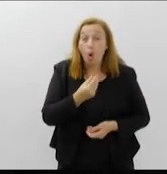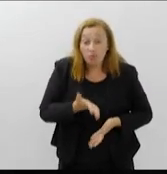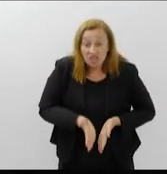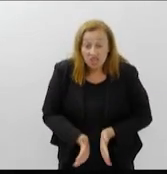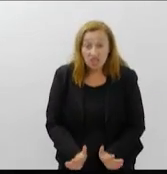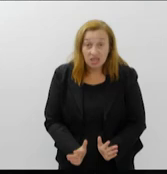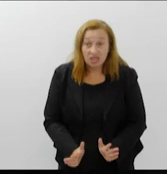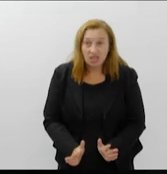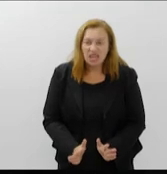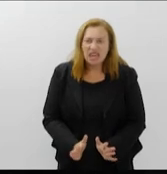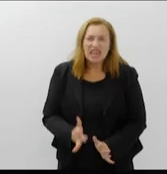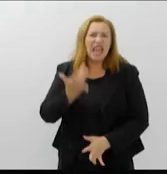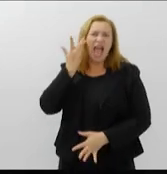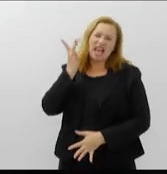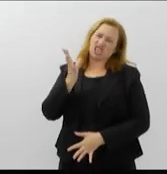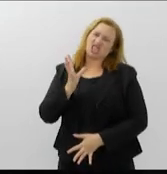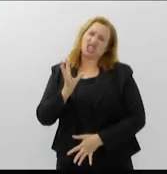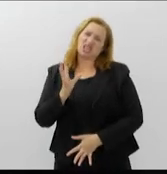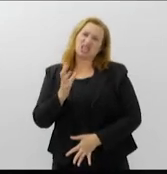se acha mulher,